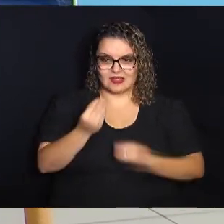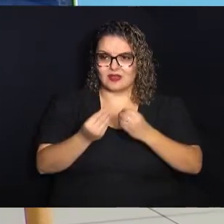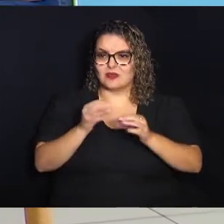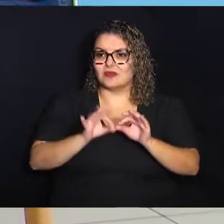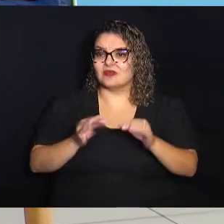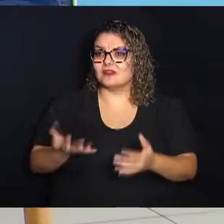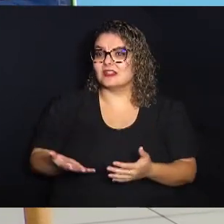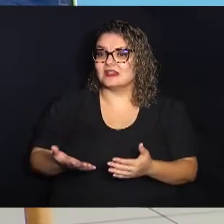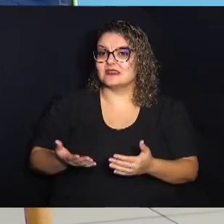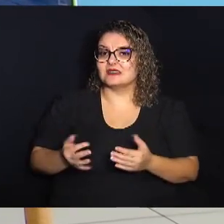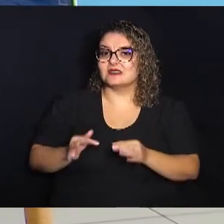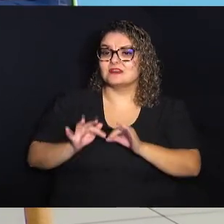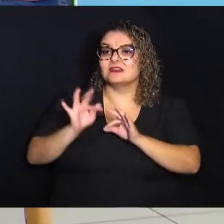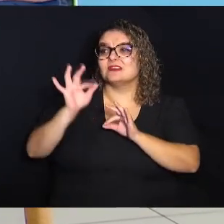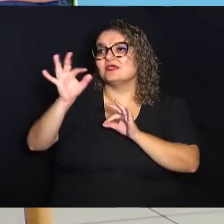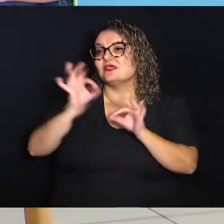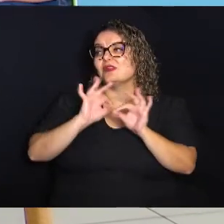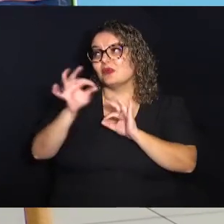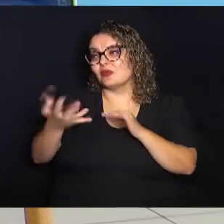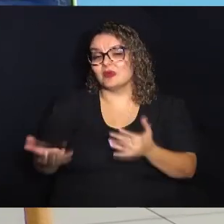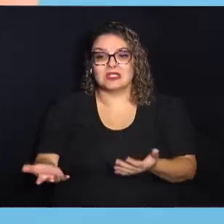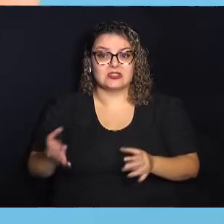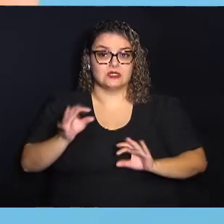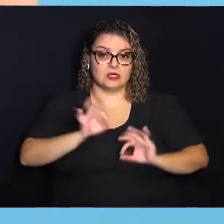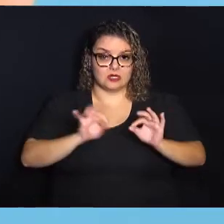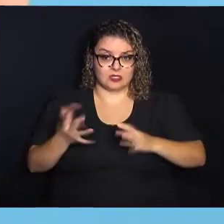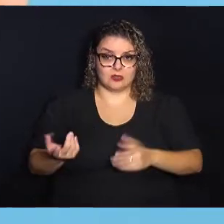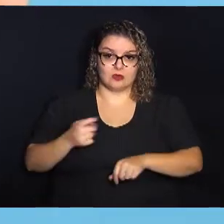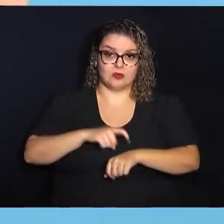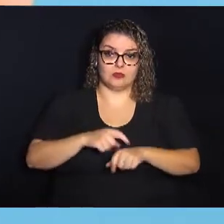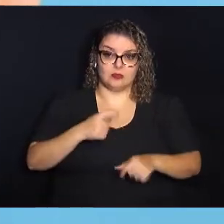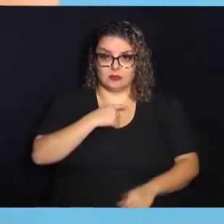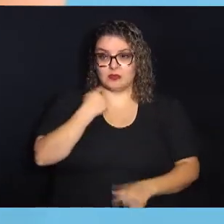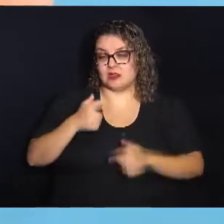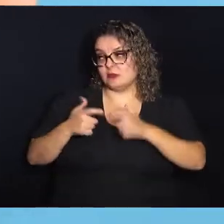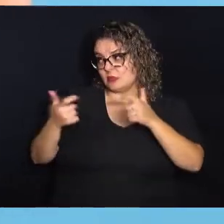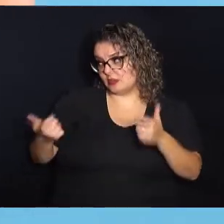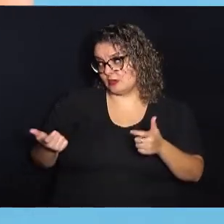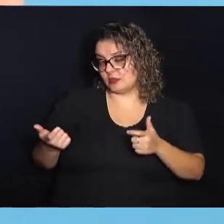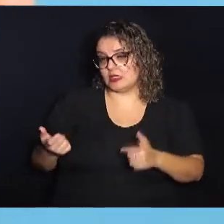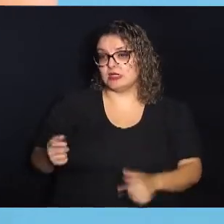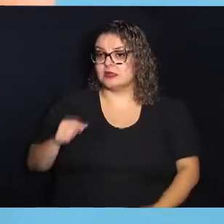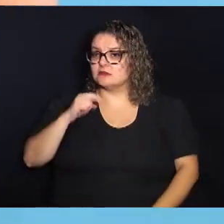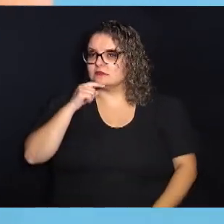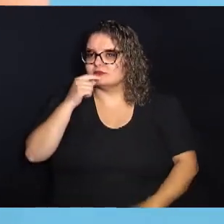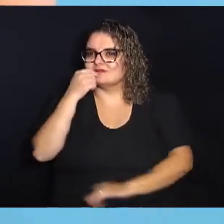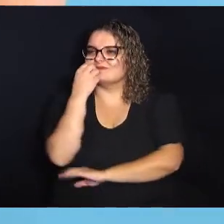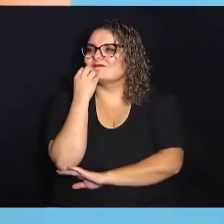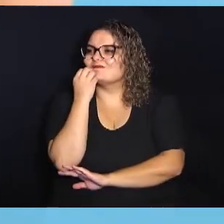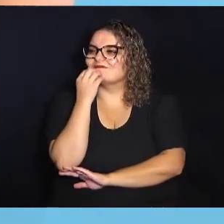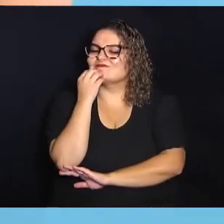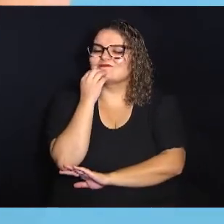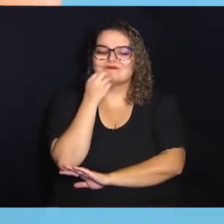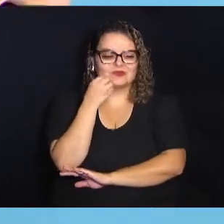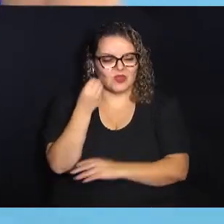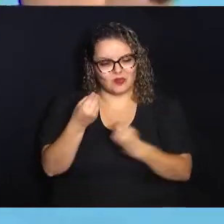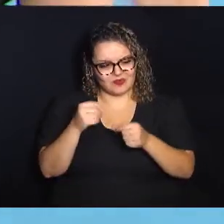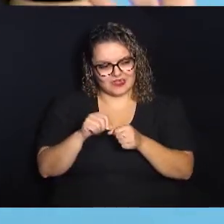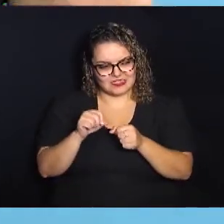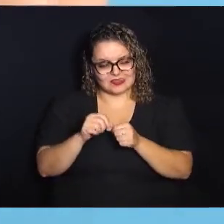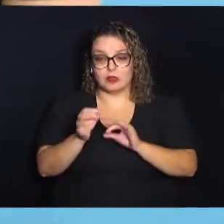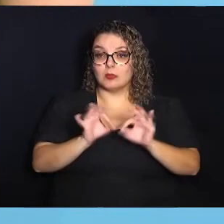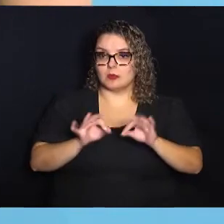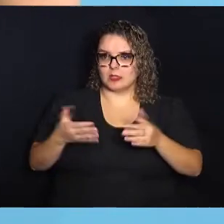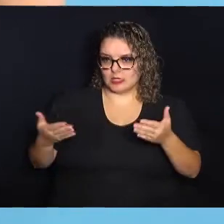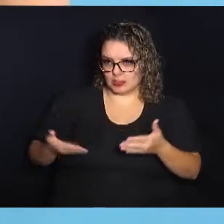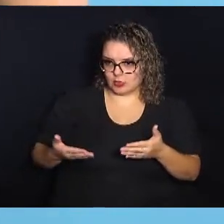coisa que vai ter lá, né, lá longe, então é uma preparação a longo prazo, então surge essa dúvida, até mesmo porque uma preparação agora,